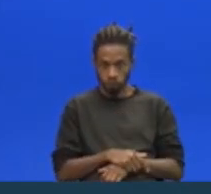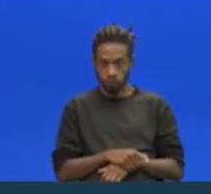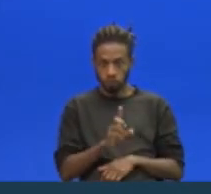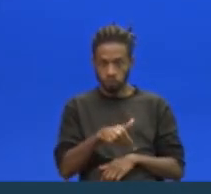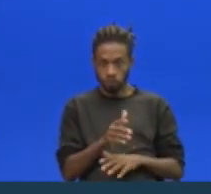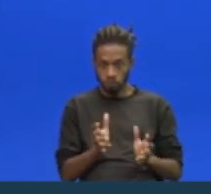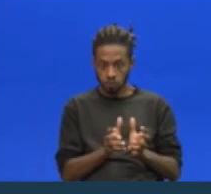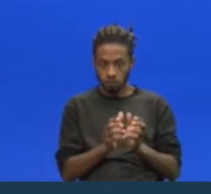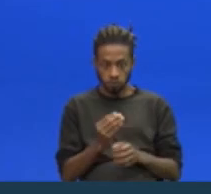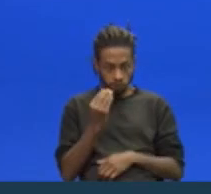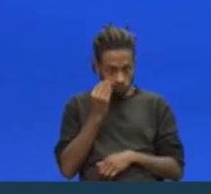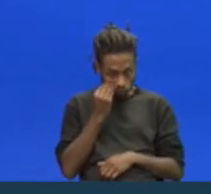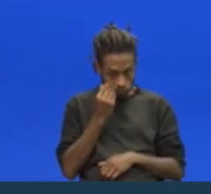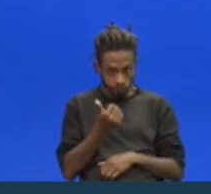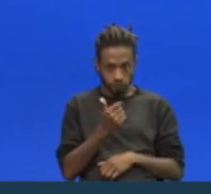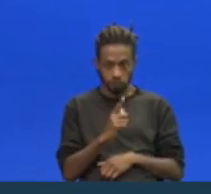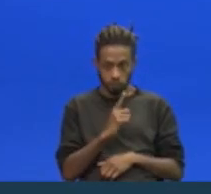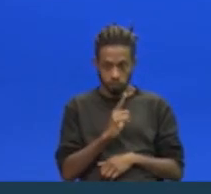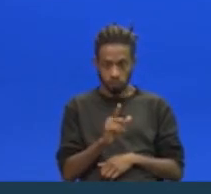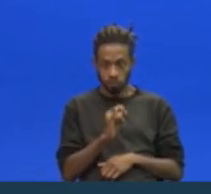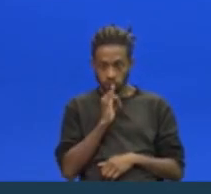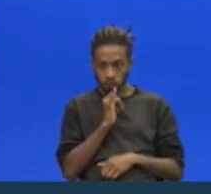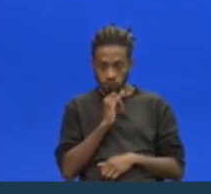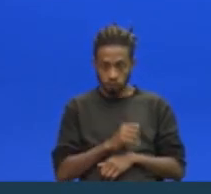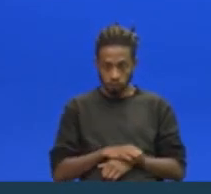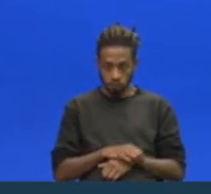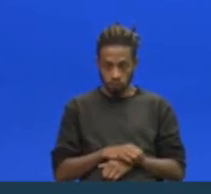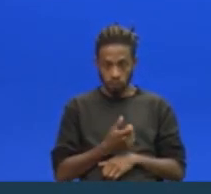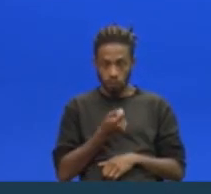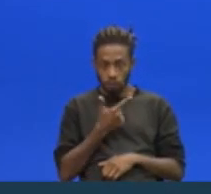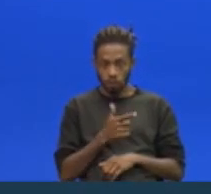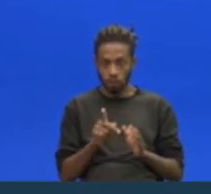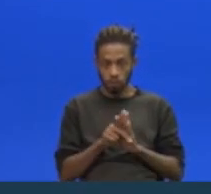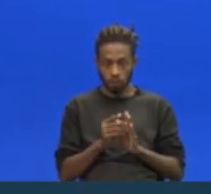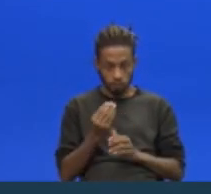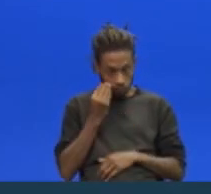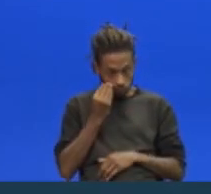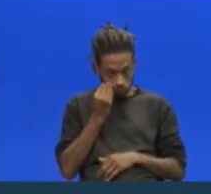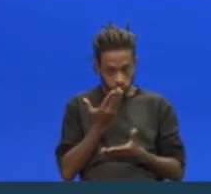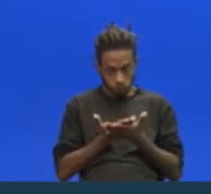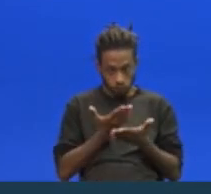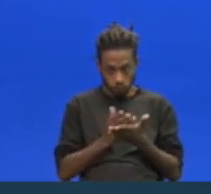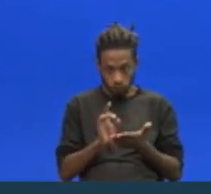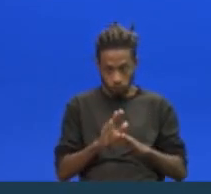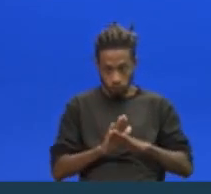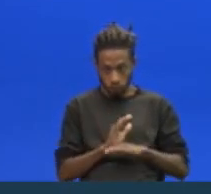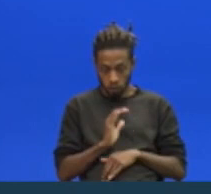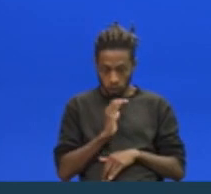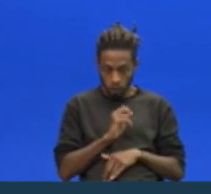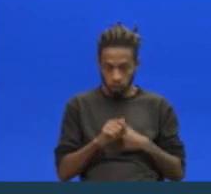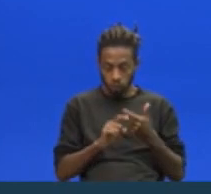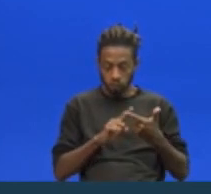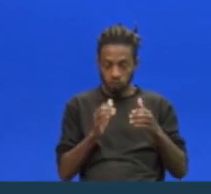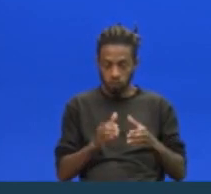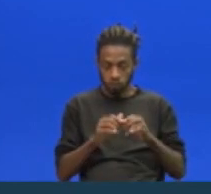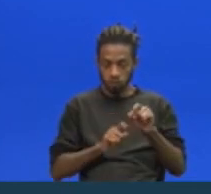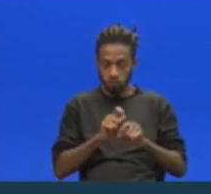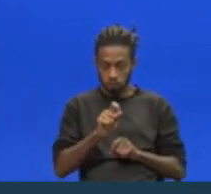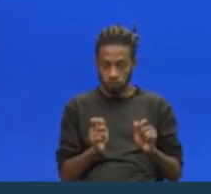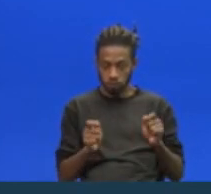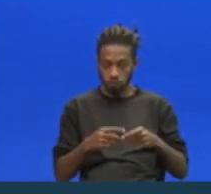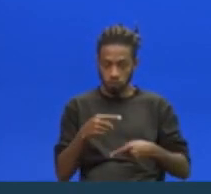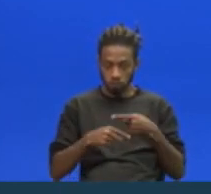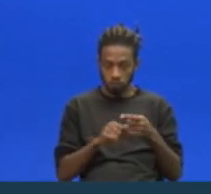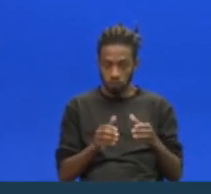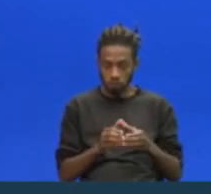grupo experimental, que irá receber, por exemplo, um medicamento teste, um estudo teste, e um grupo que será considerado